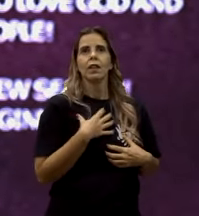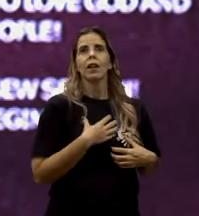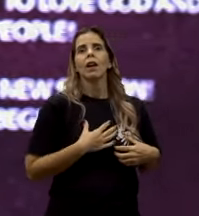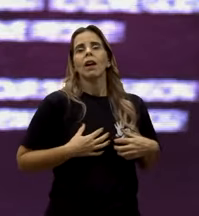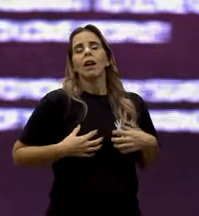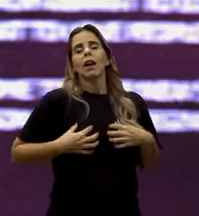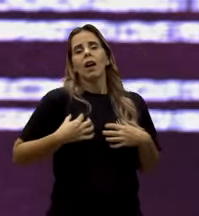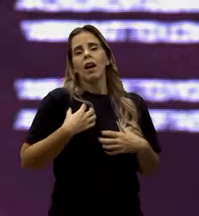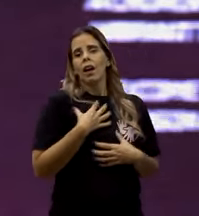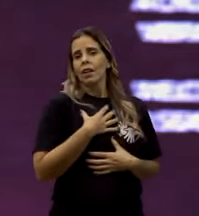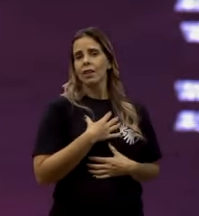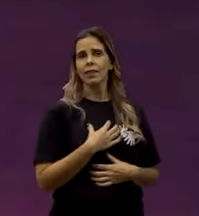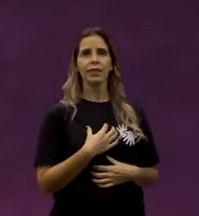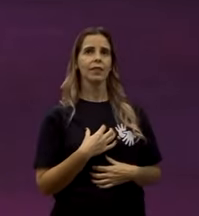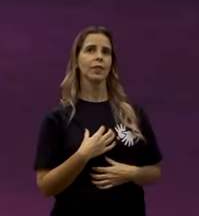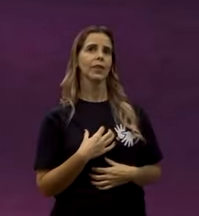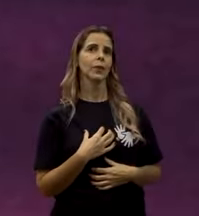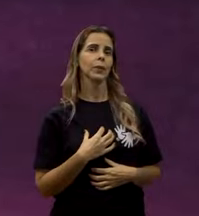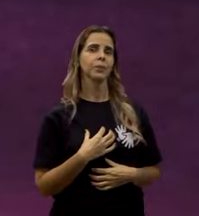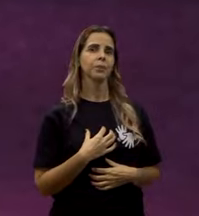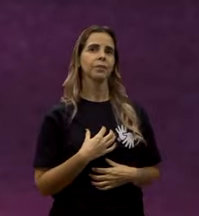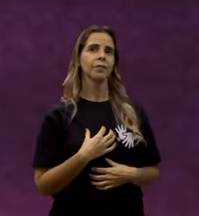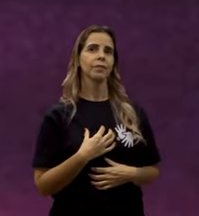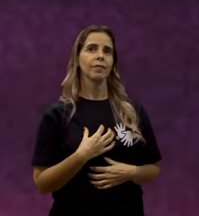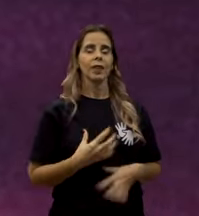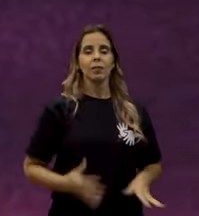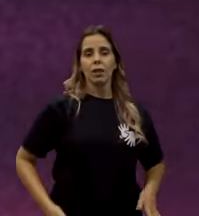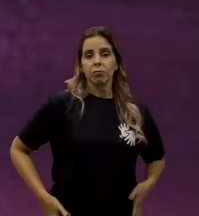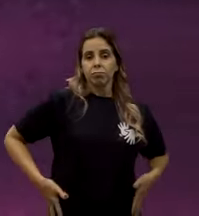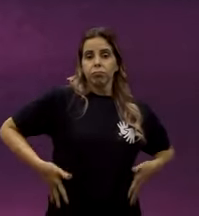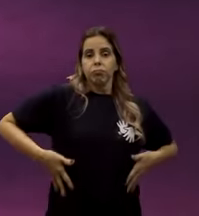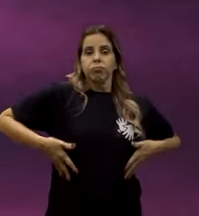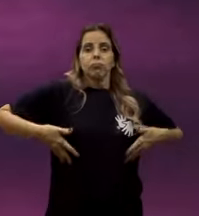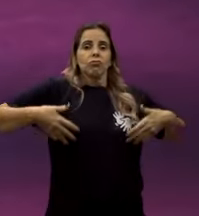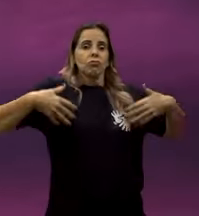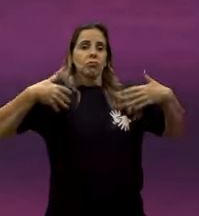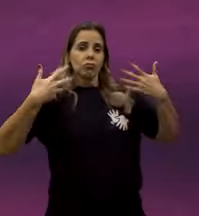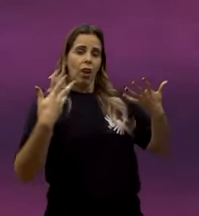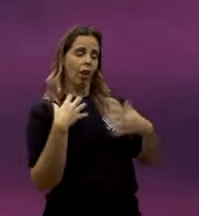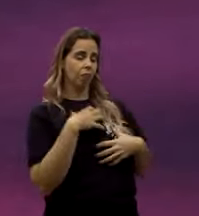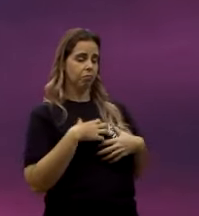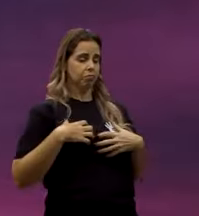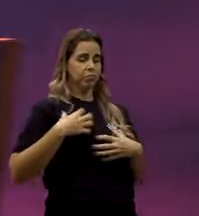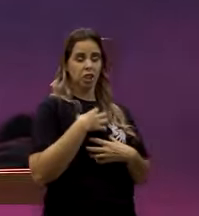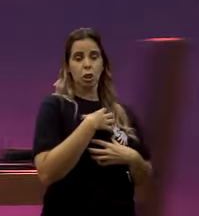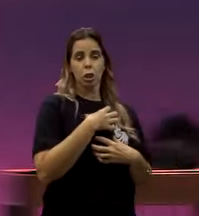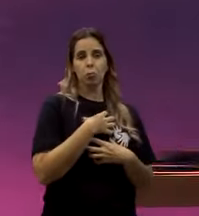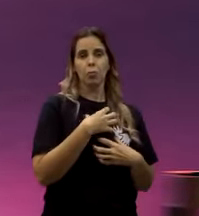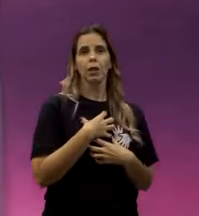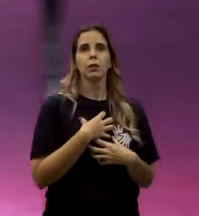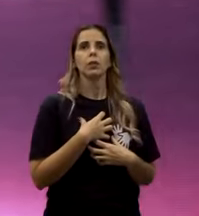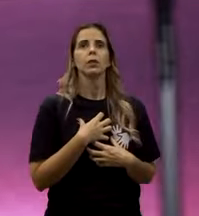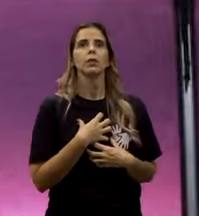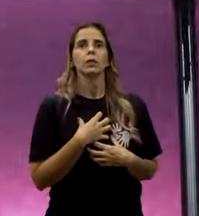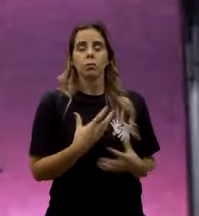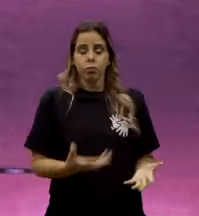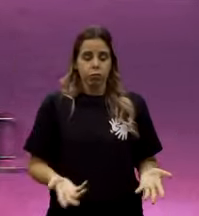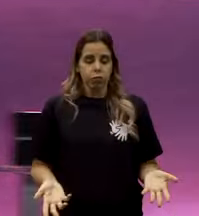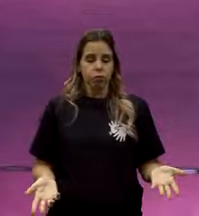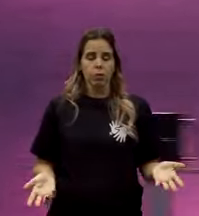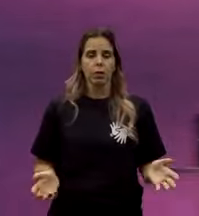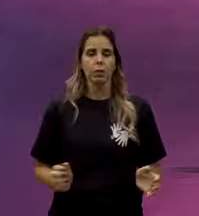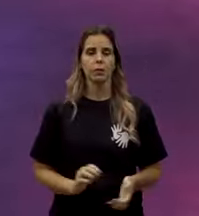da do Cubango sobe um Cubango na gente assim visto Alegre sei lá Jardim Catarina volta